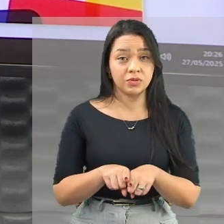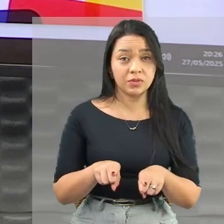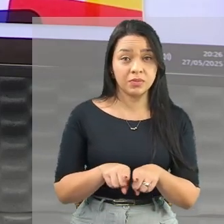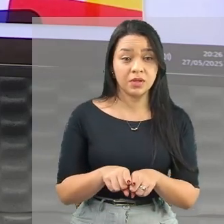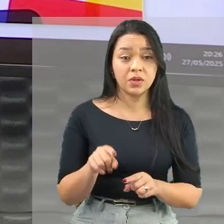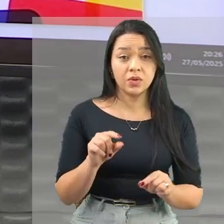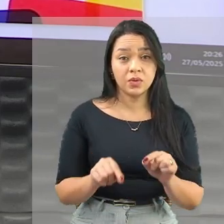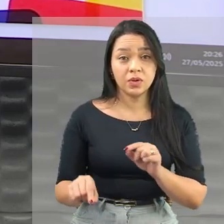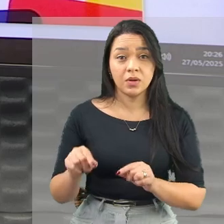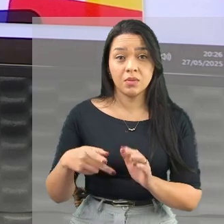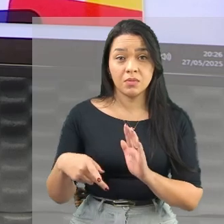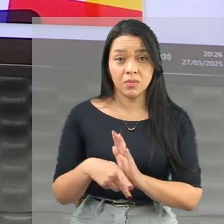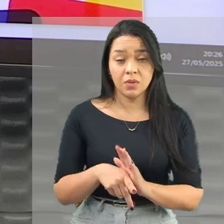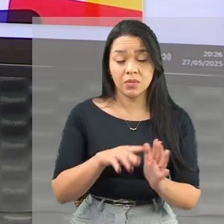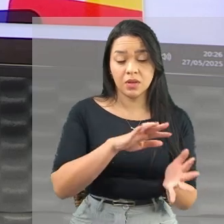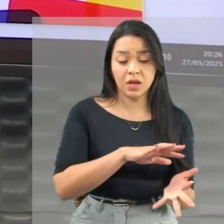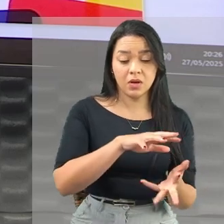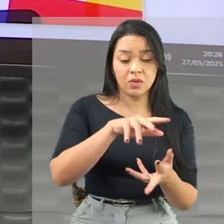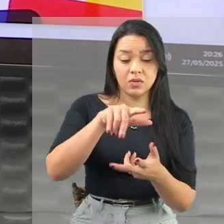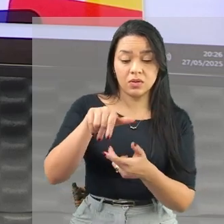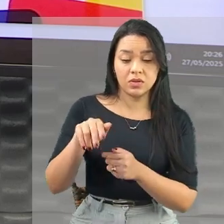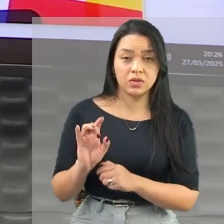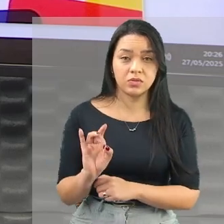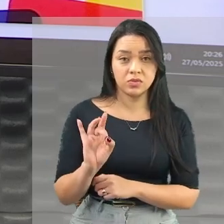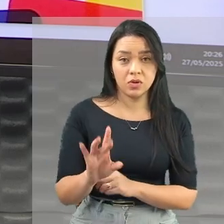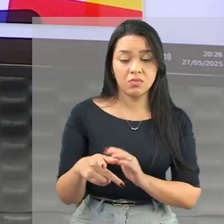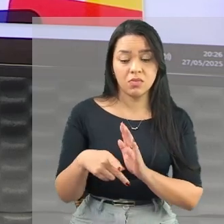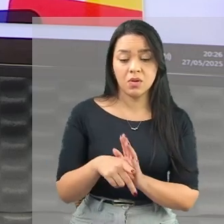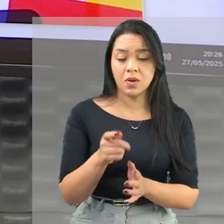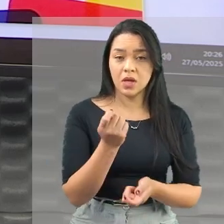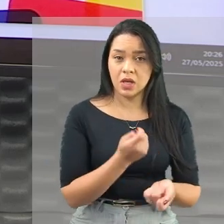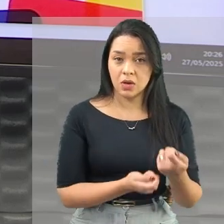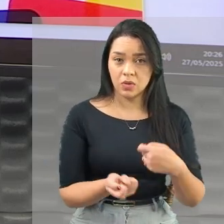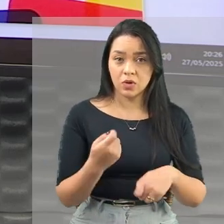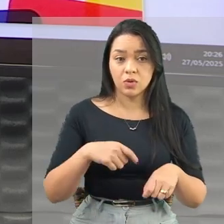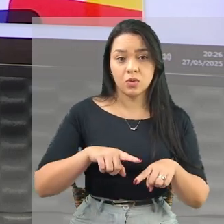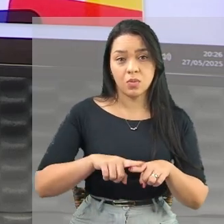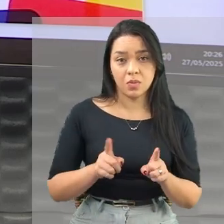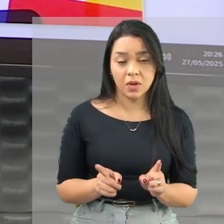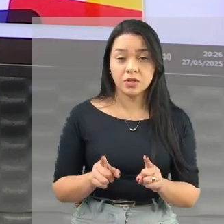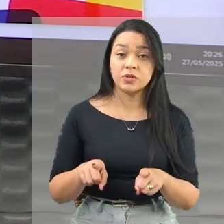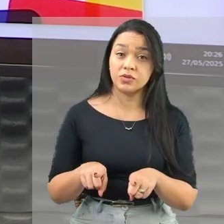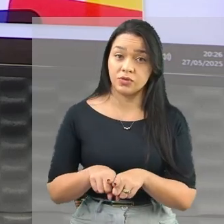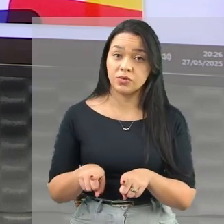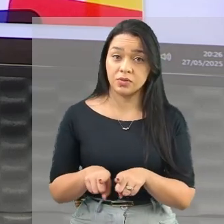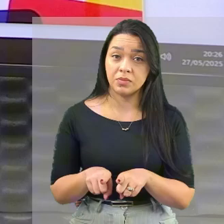pensamos a questão da globalização, não só do ponto de vista econômico, mas também do ponto de vista